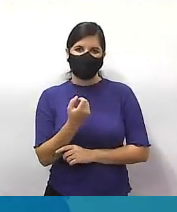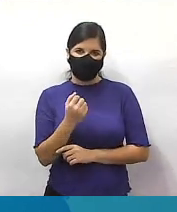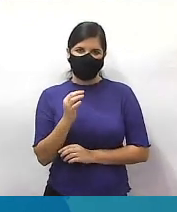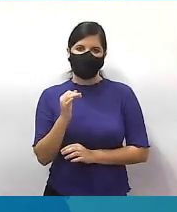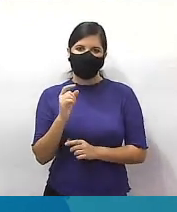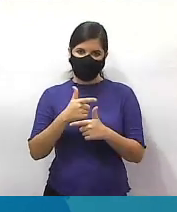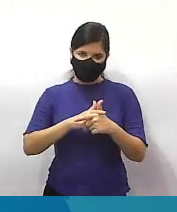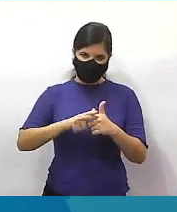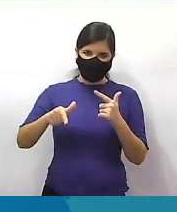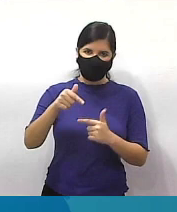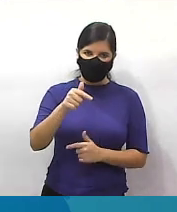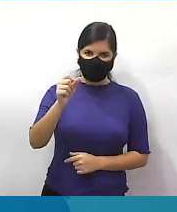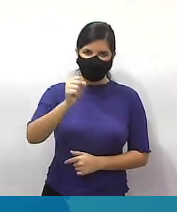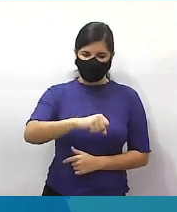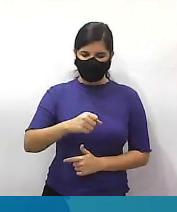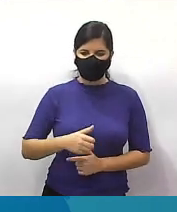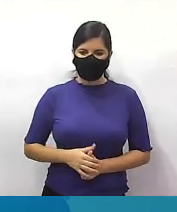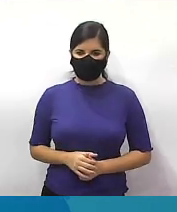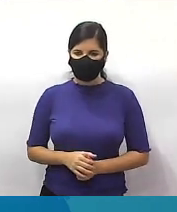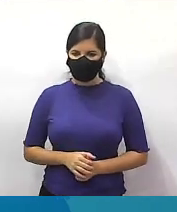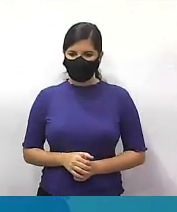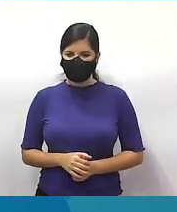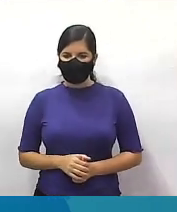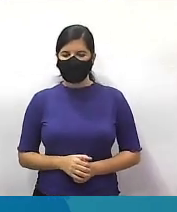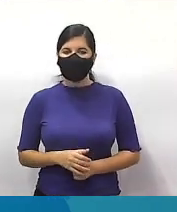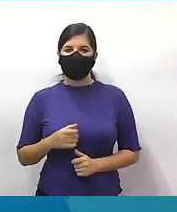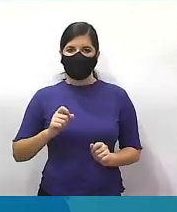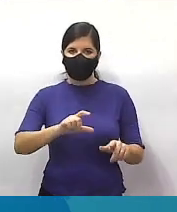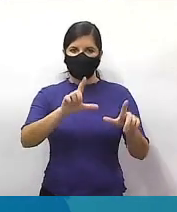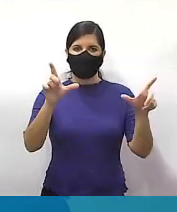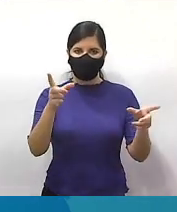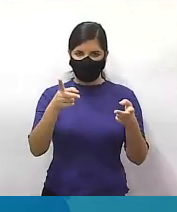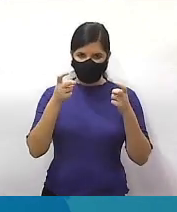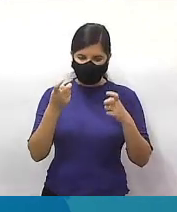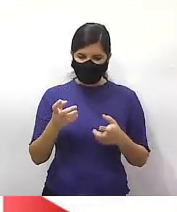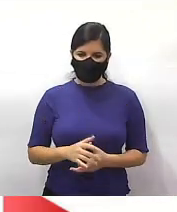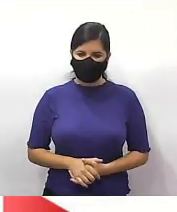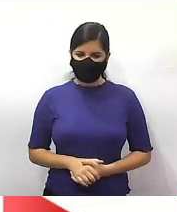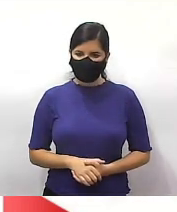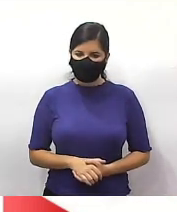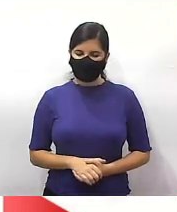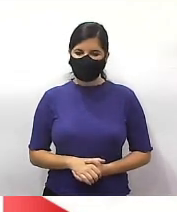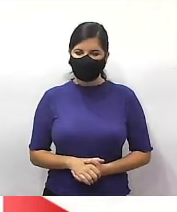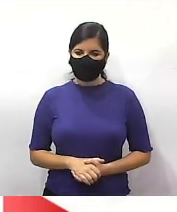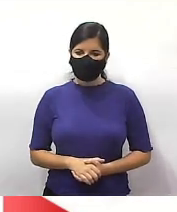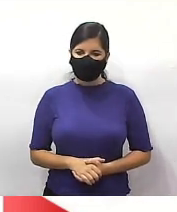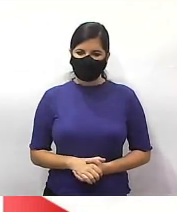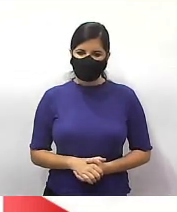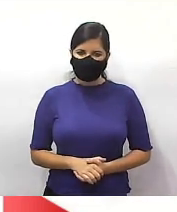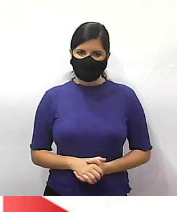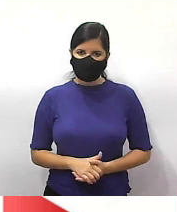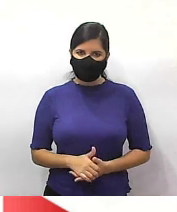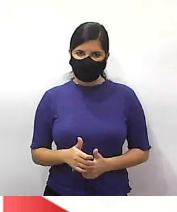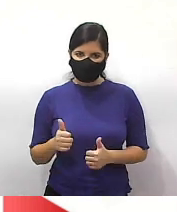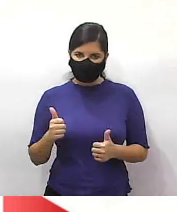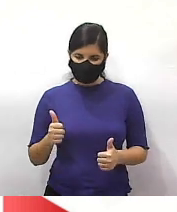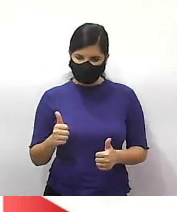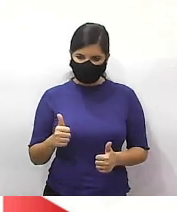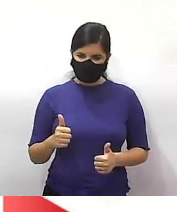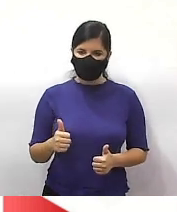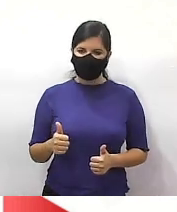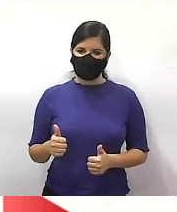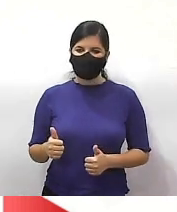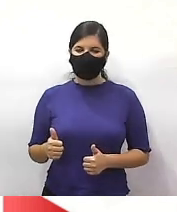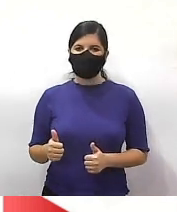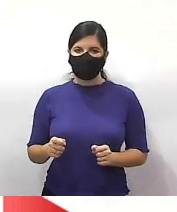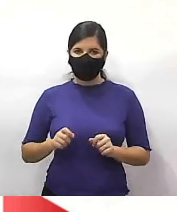que é divisível por 7. Vamos lá para o slide que você vai entender comigo, tá bom? Ó, preste atenção. Obrigado, Jonathan. Mostrando para